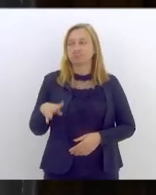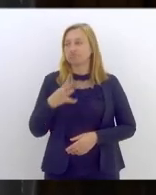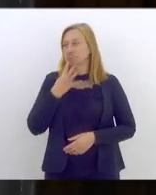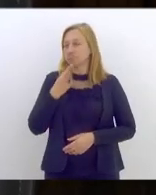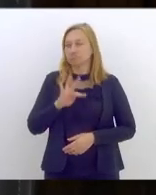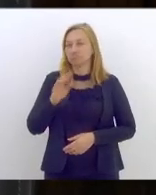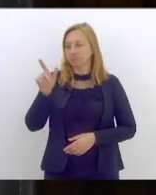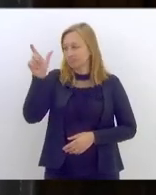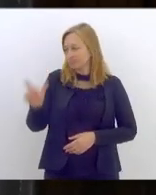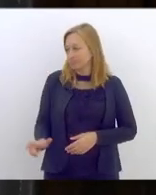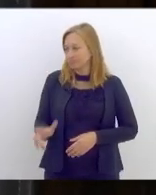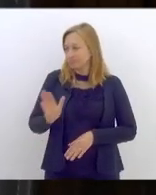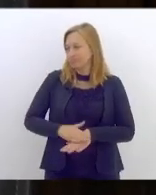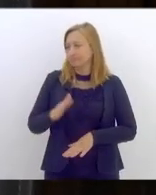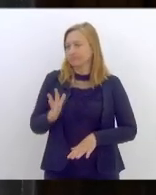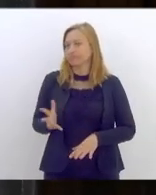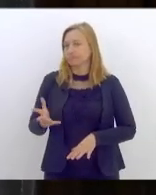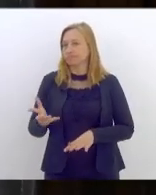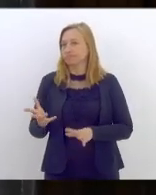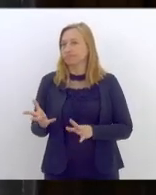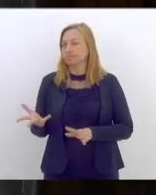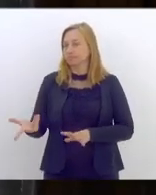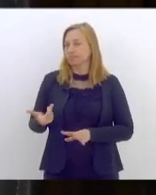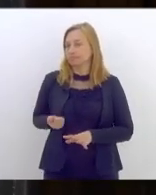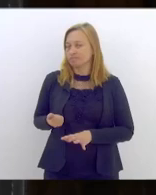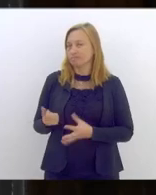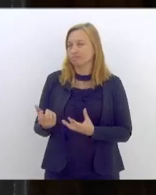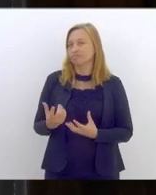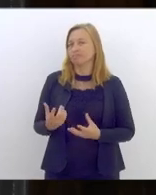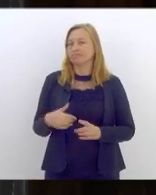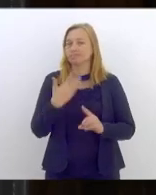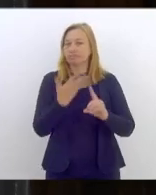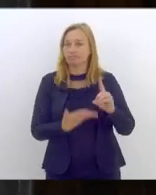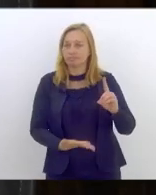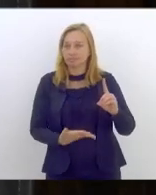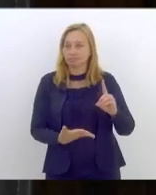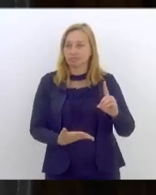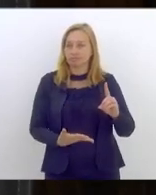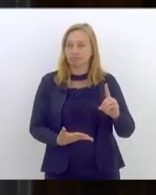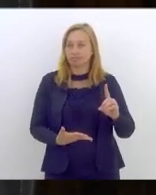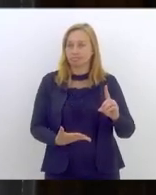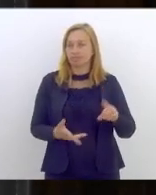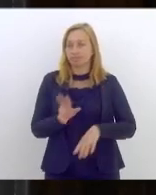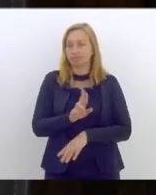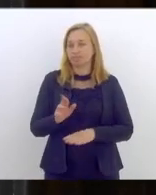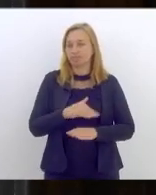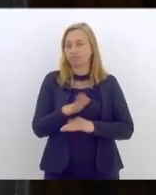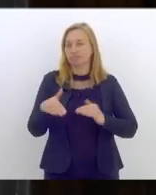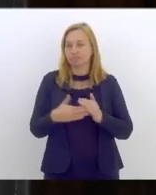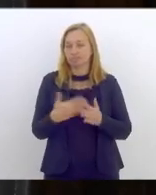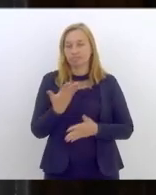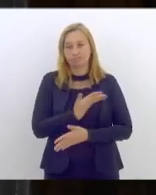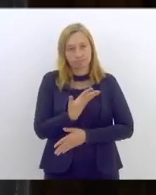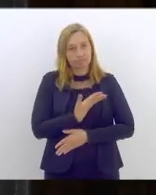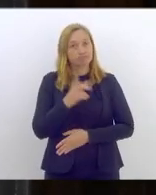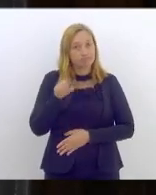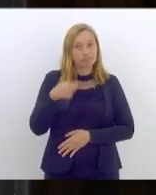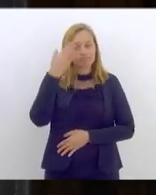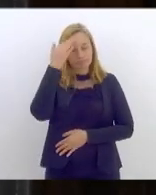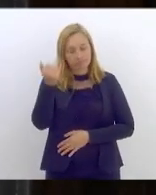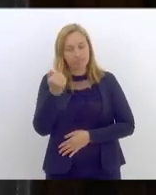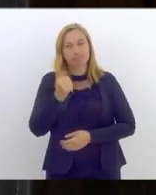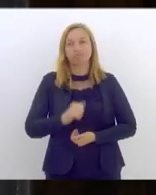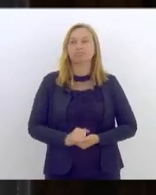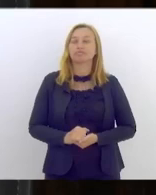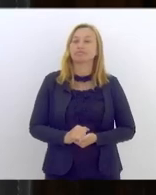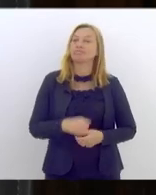pessoa mais adequada para receber essa Medalha em nome de todos os colegas né eu sei que essa